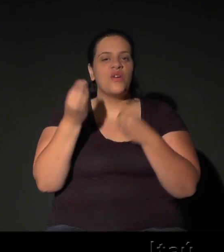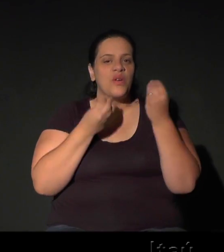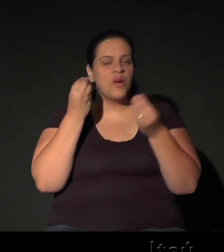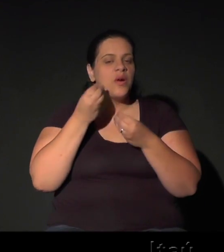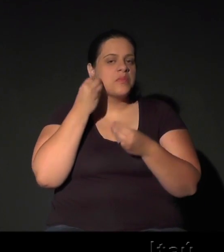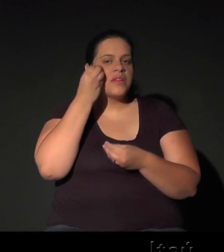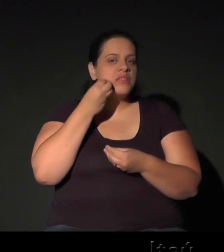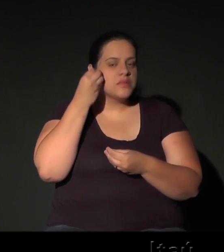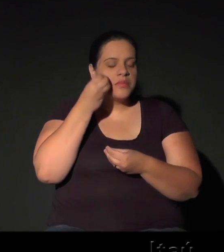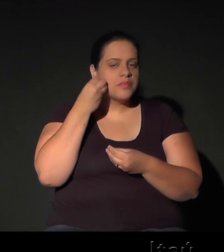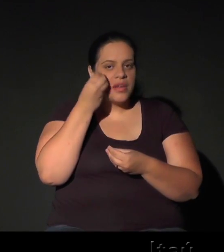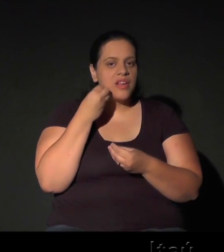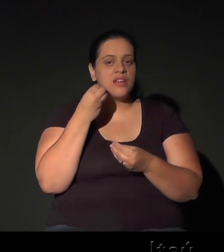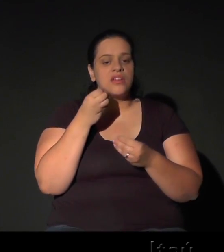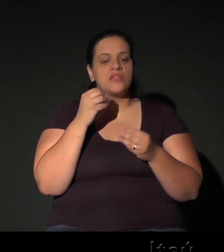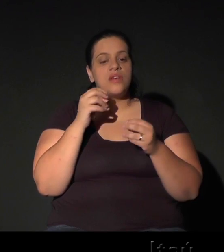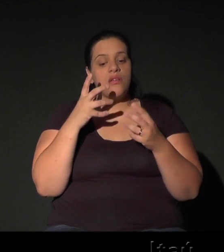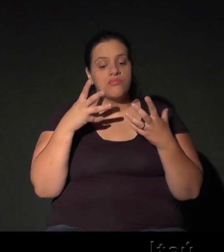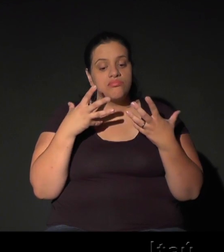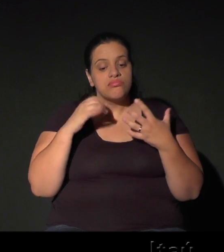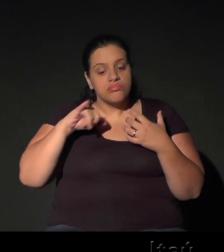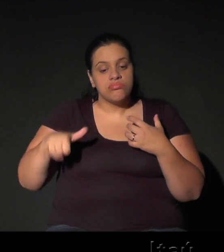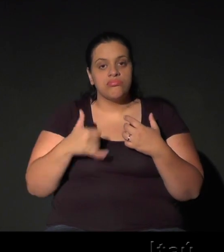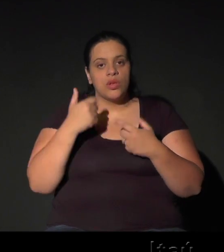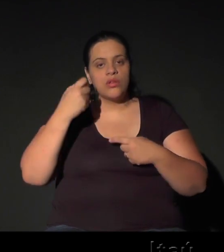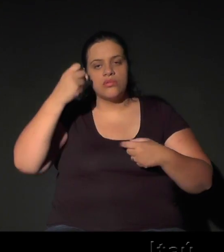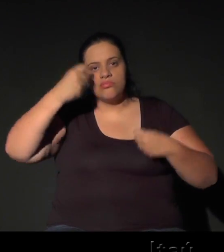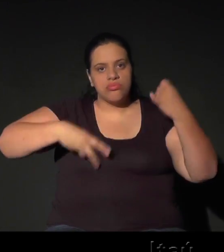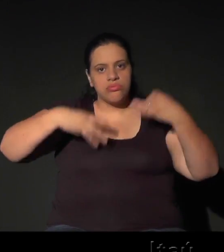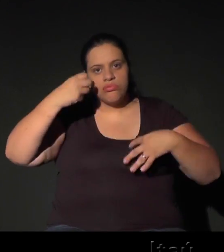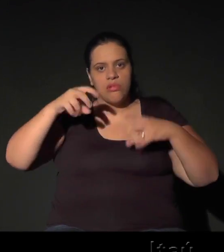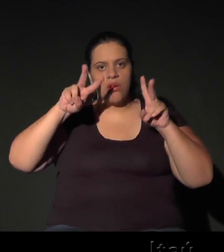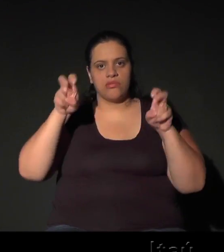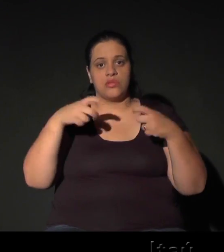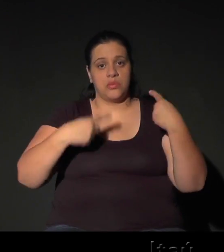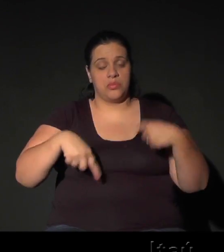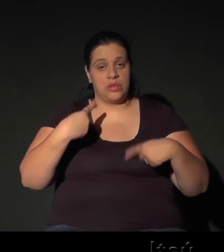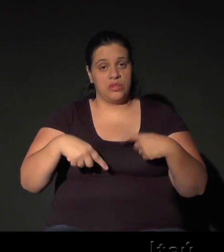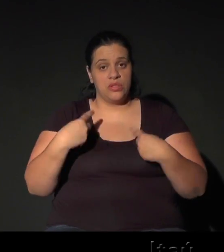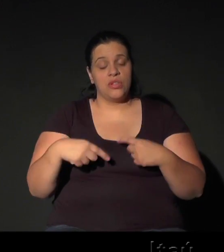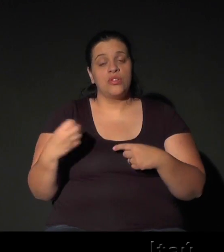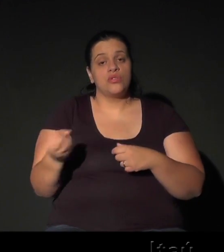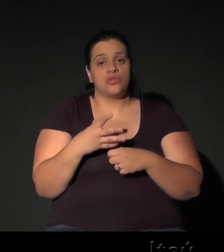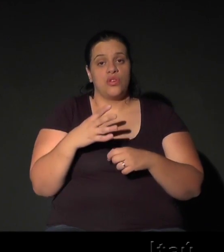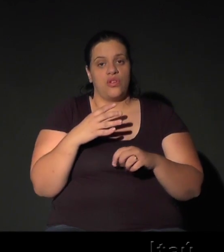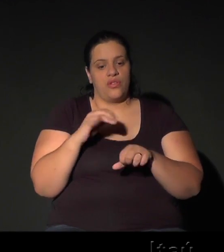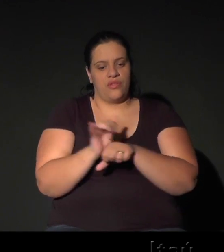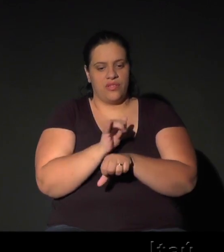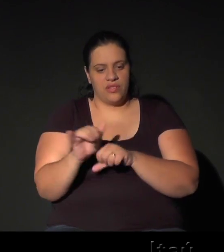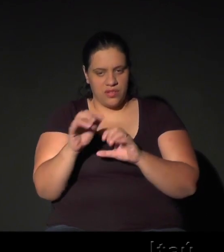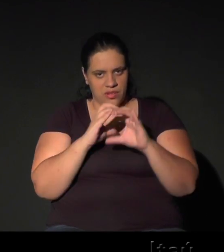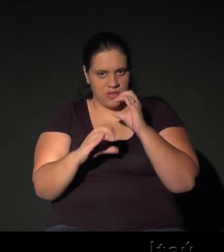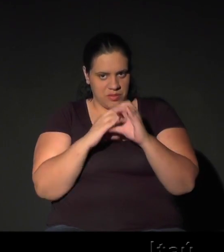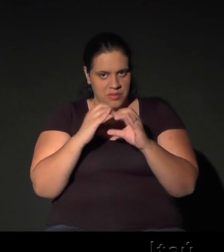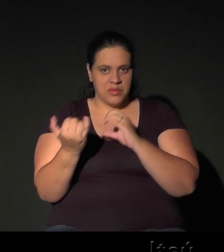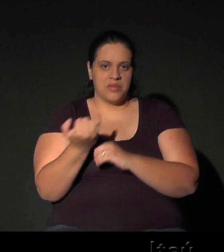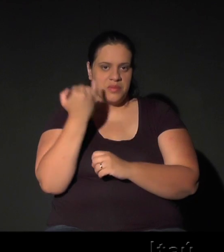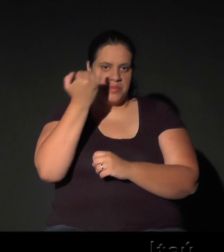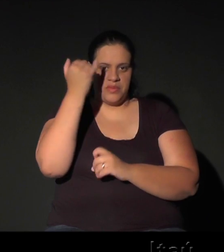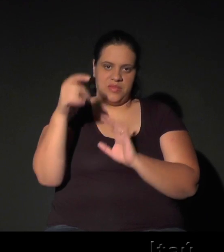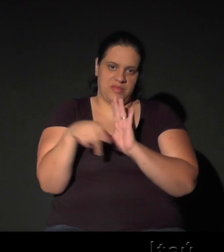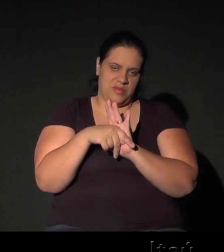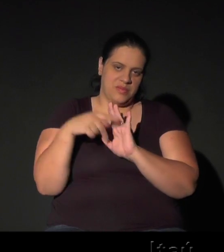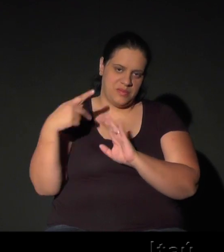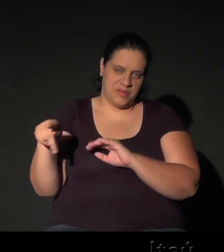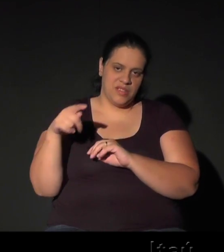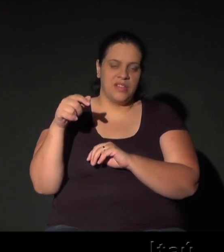consumo para falar de política é uma novidade e em termos de estratégia de comunicação muito importante pro feminismo